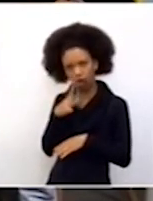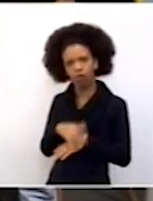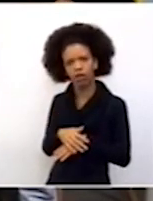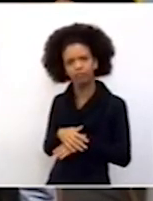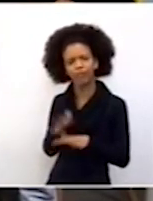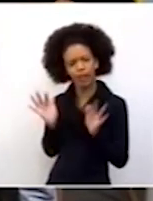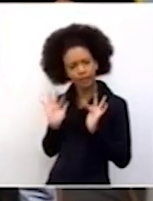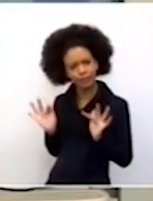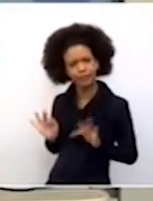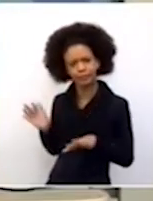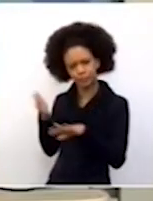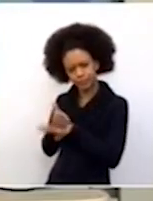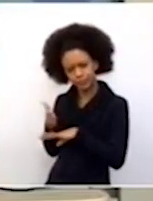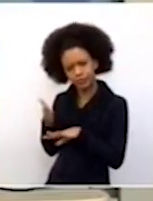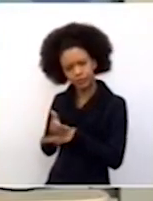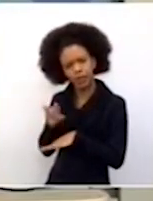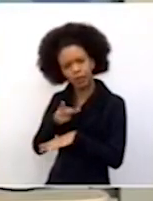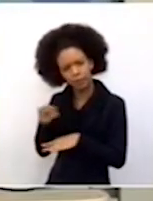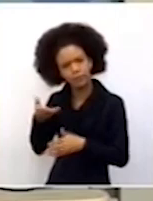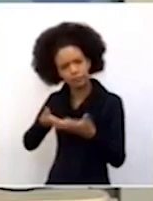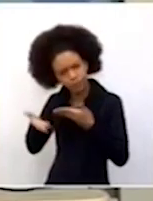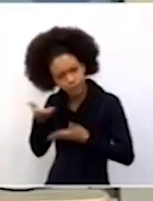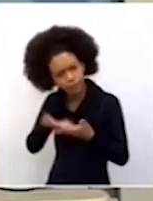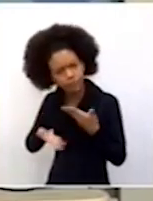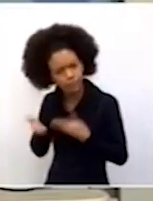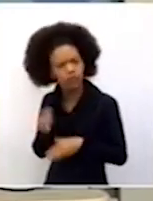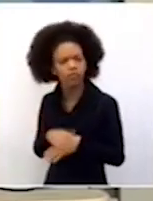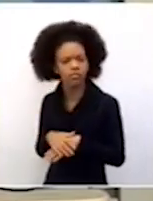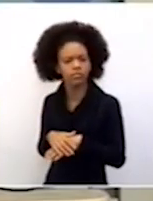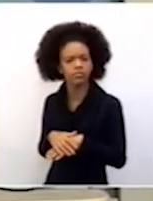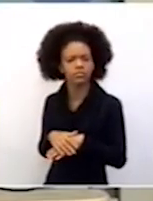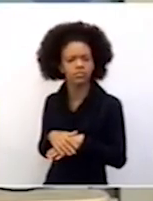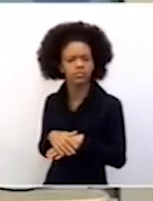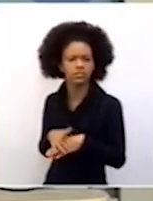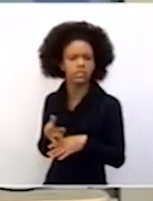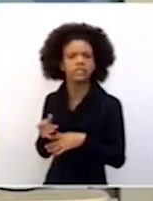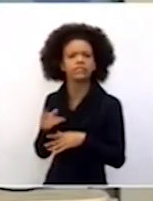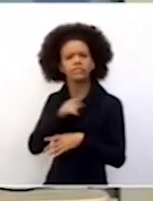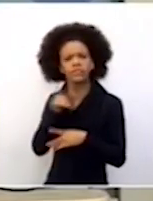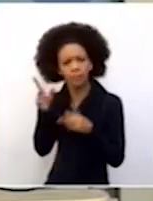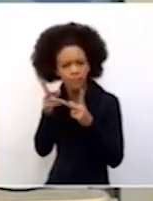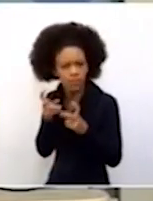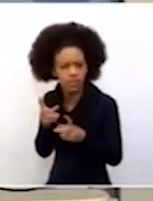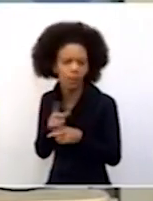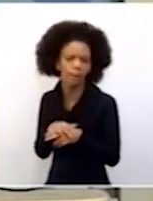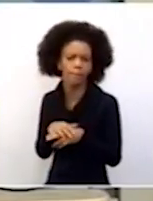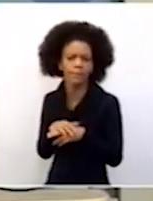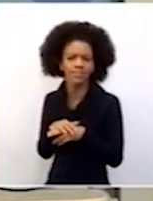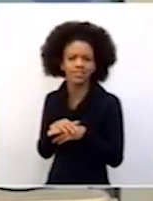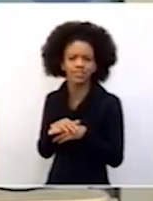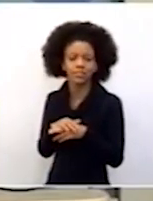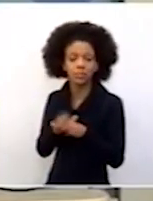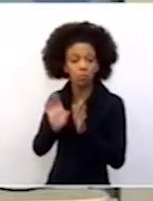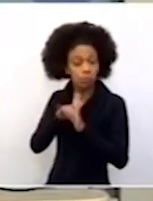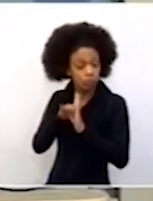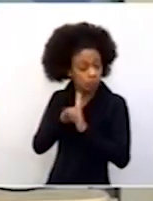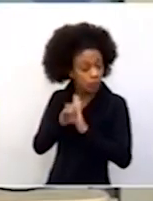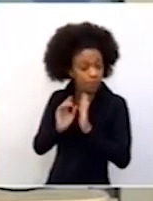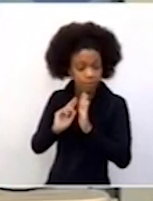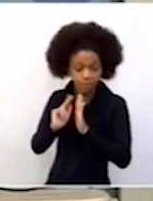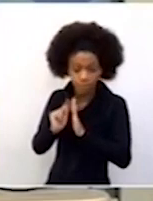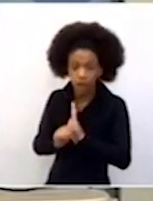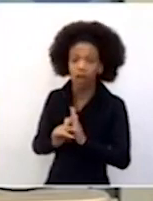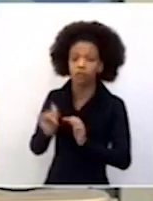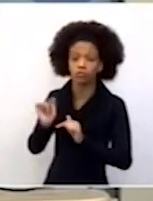contente pelas contribuições dos professores, né? Você viu que muitos conceitos, né, muitos